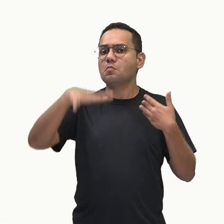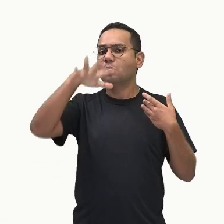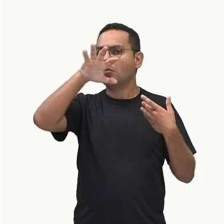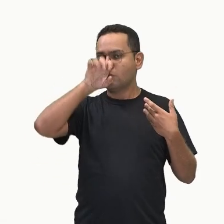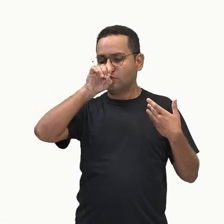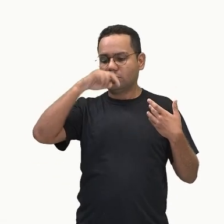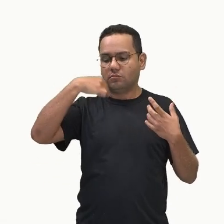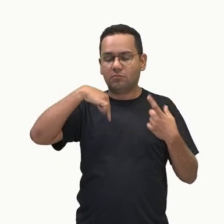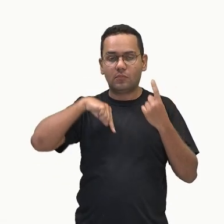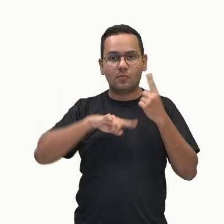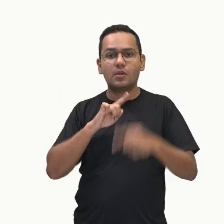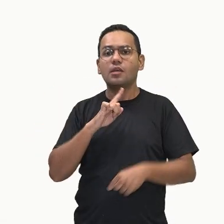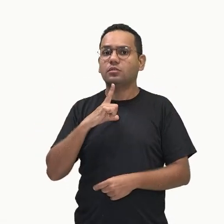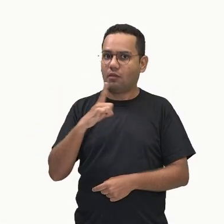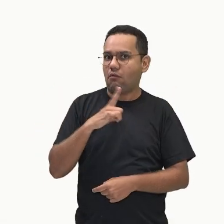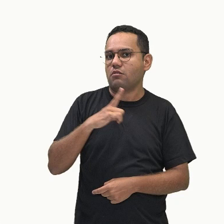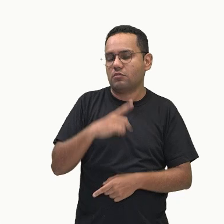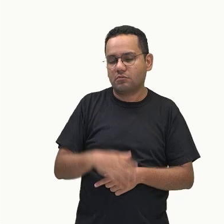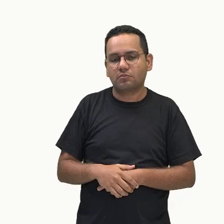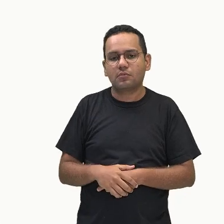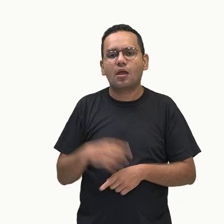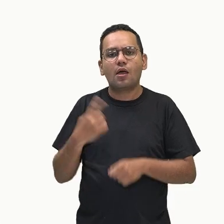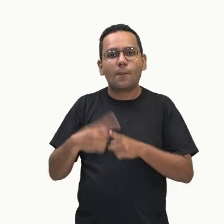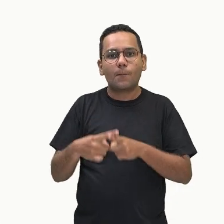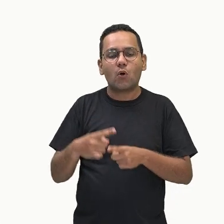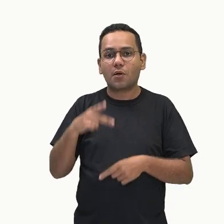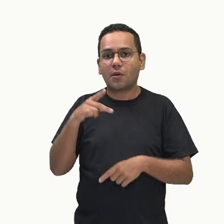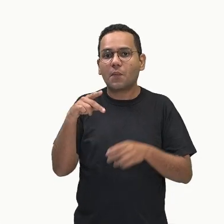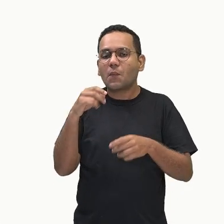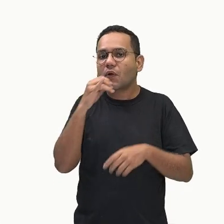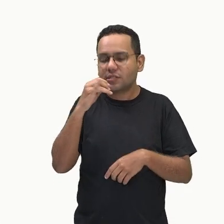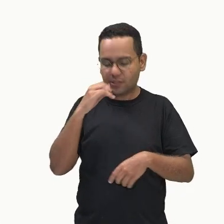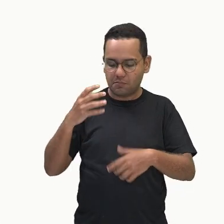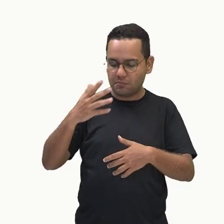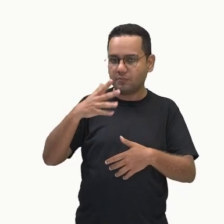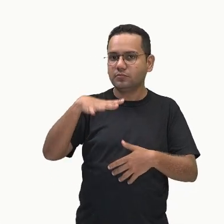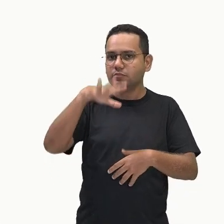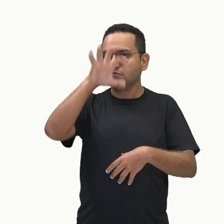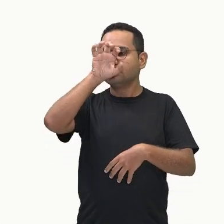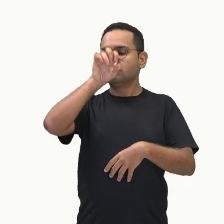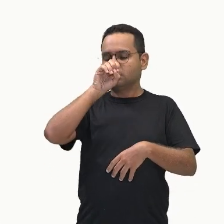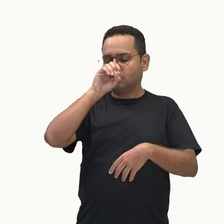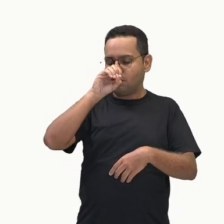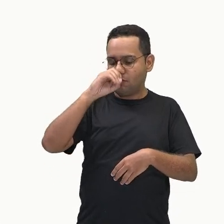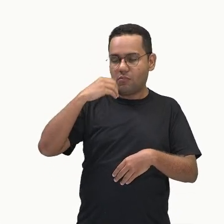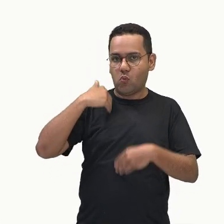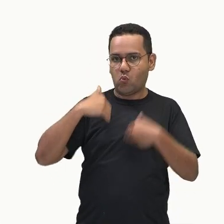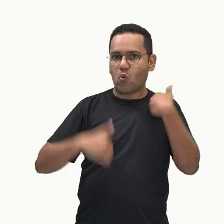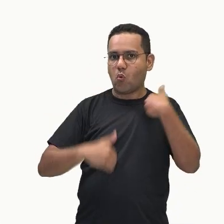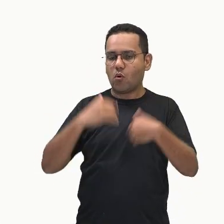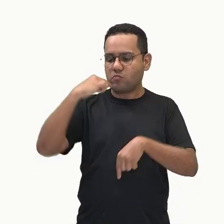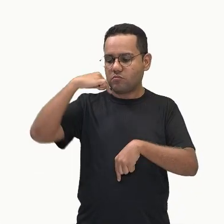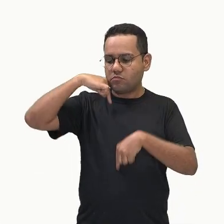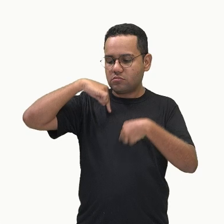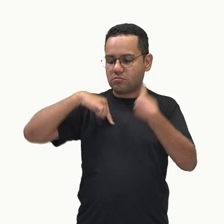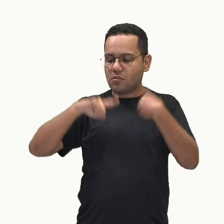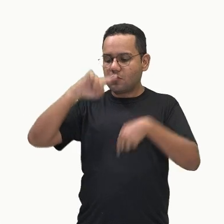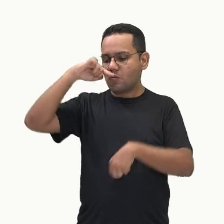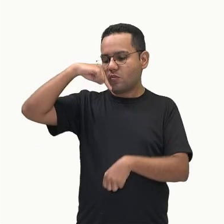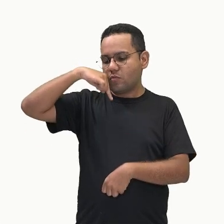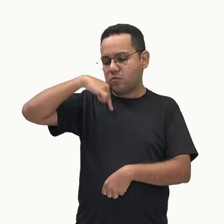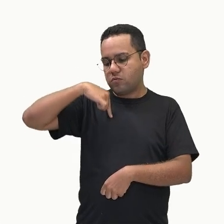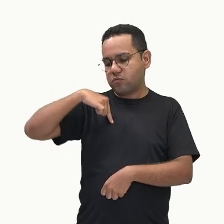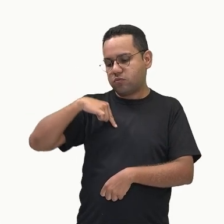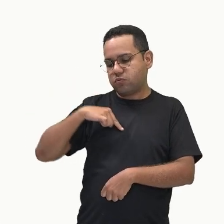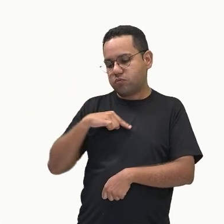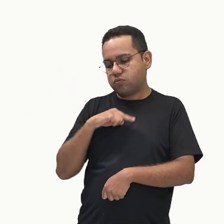quê? Porque ele resulta de diversas reações celulares e aí ele precisa ser excretado, precisa ser colocado para fora do